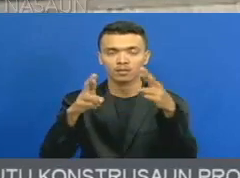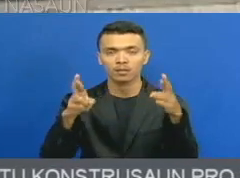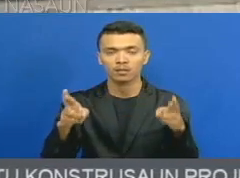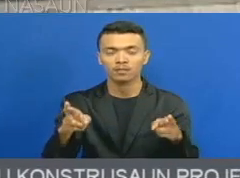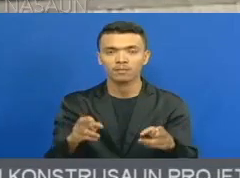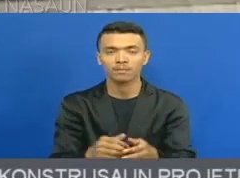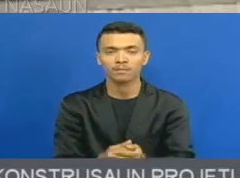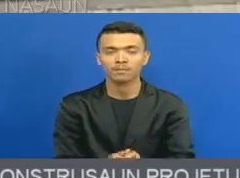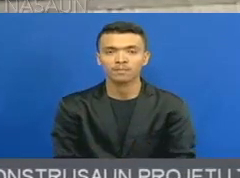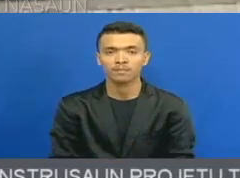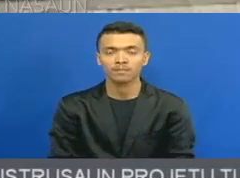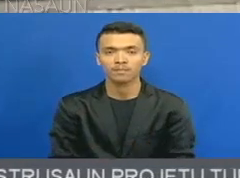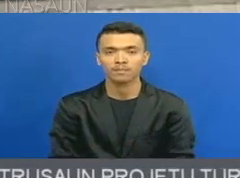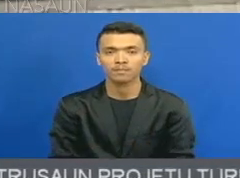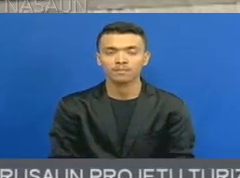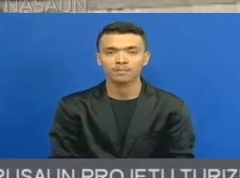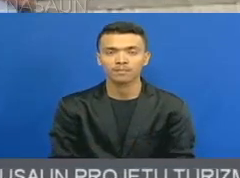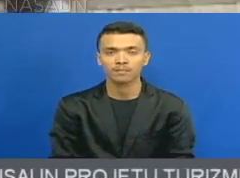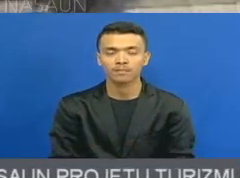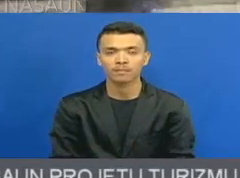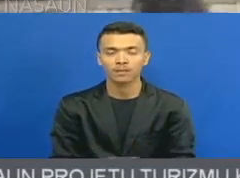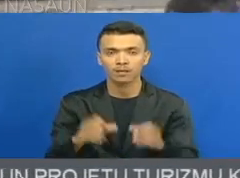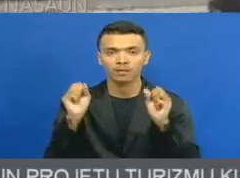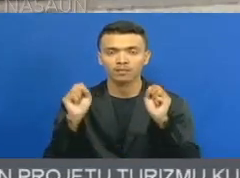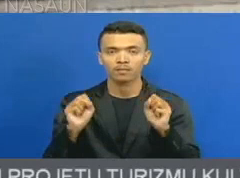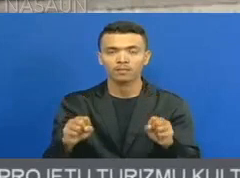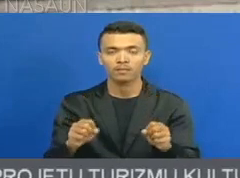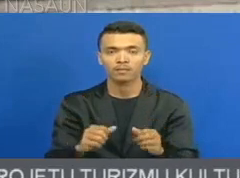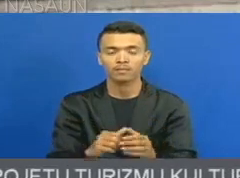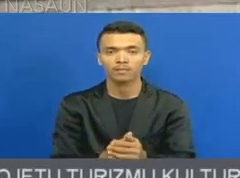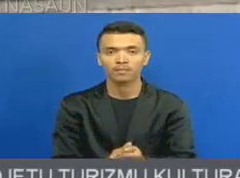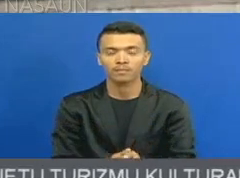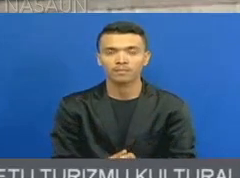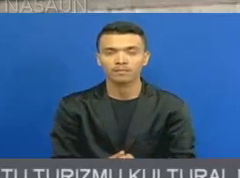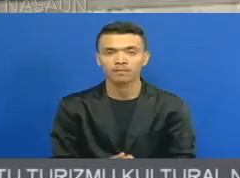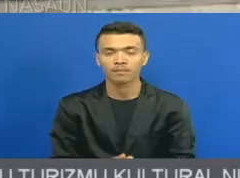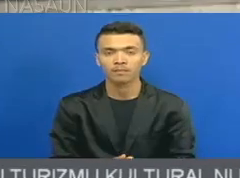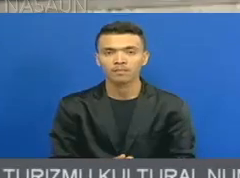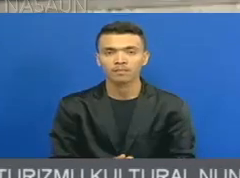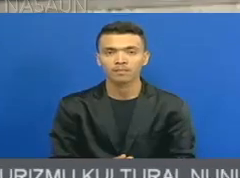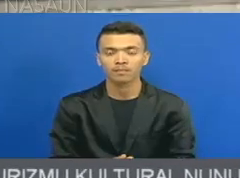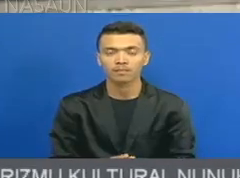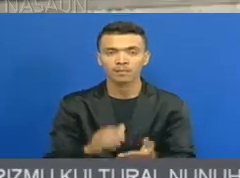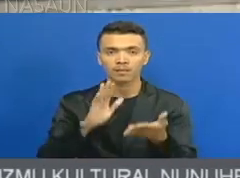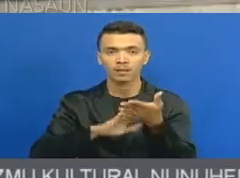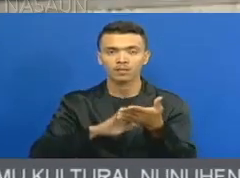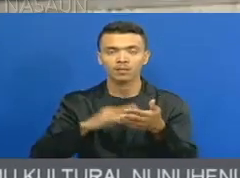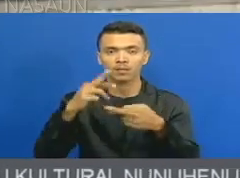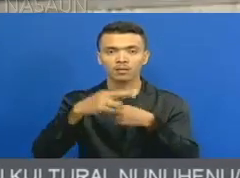bela contar a tu bela anuri escola da dia também vamos ao escola né sur